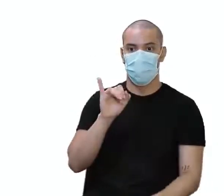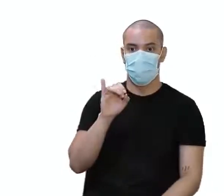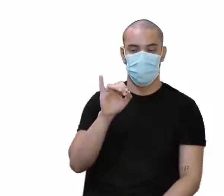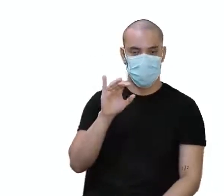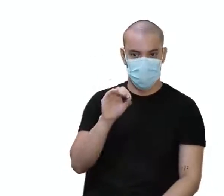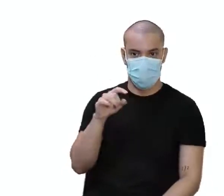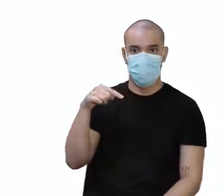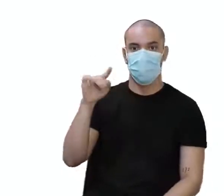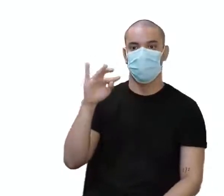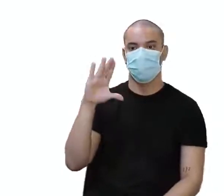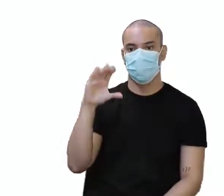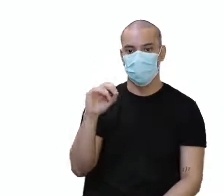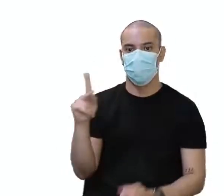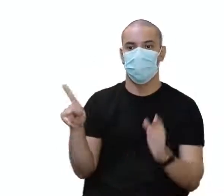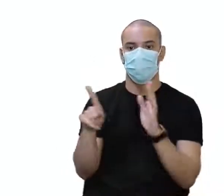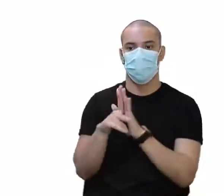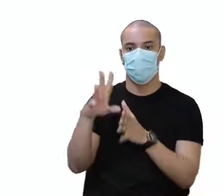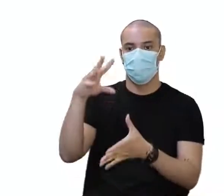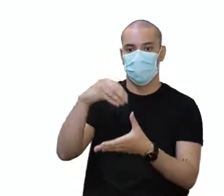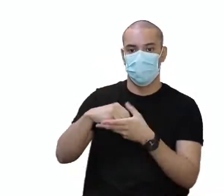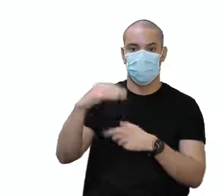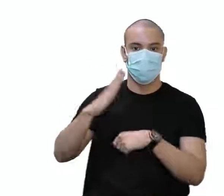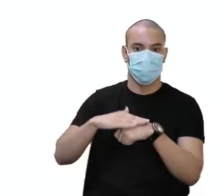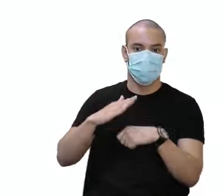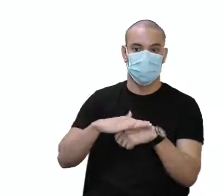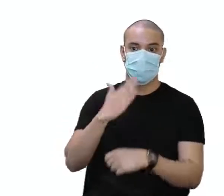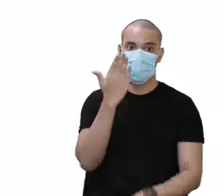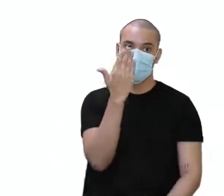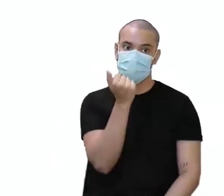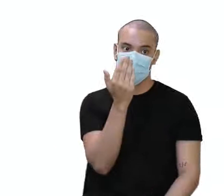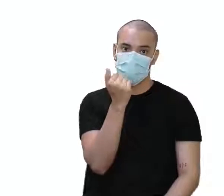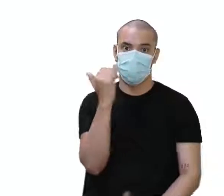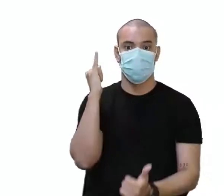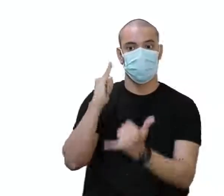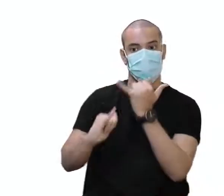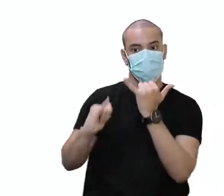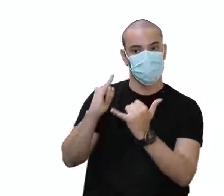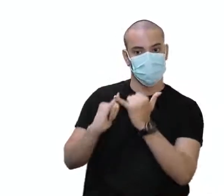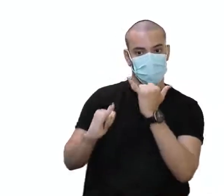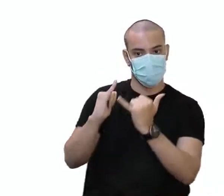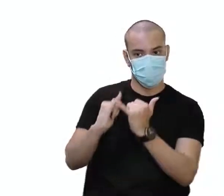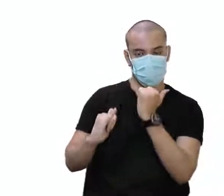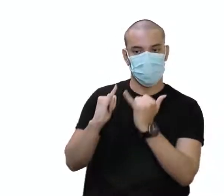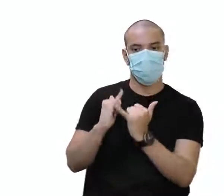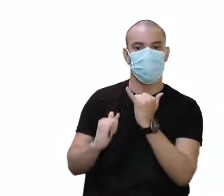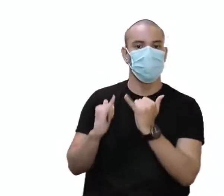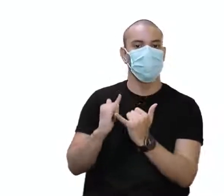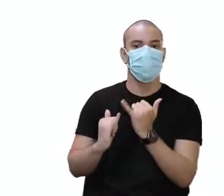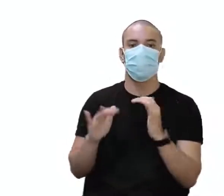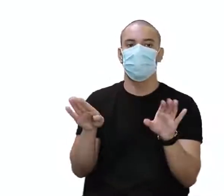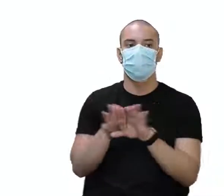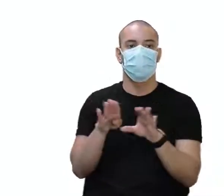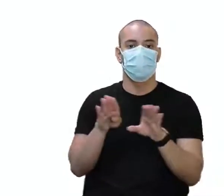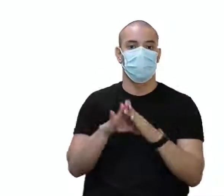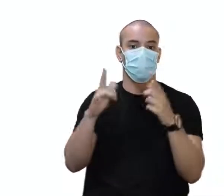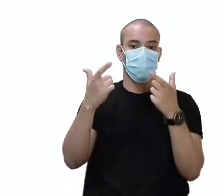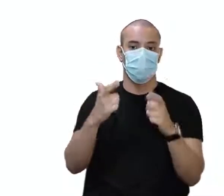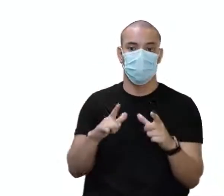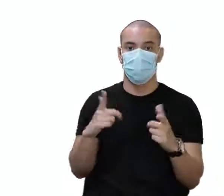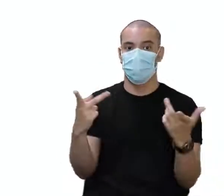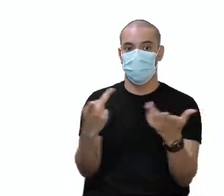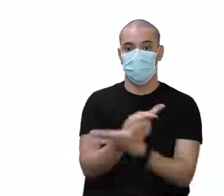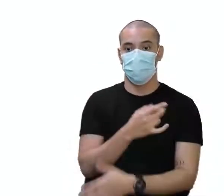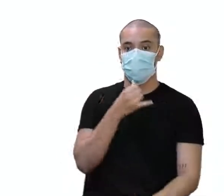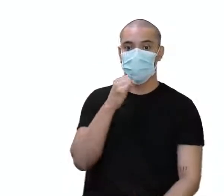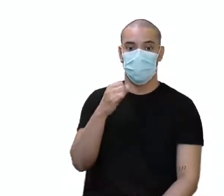que inclui organismos de hábitos alimentares semelhantes e por onde